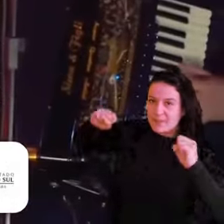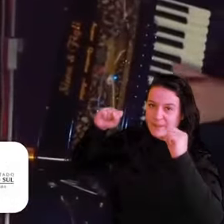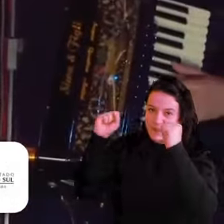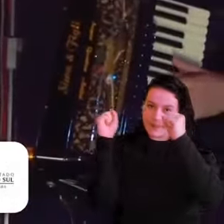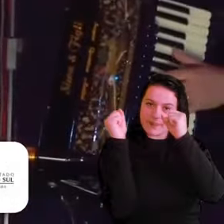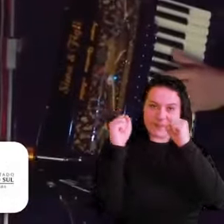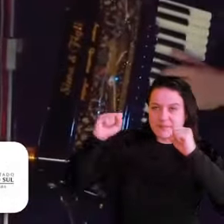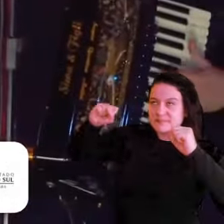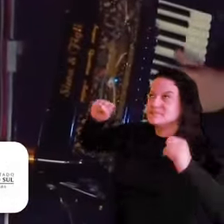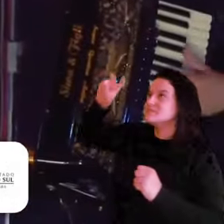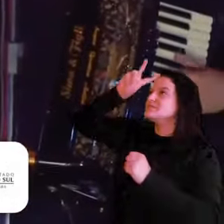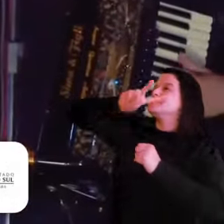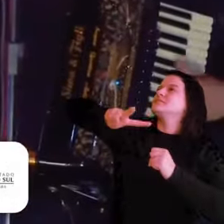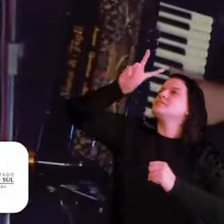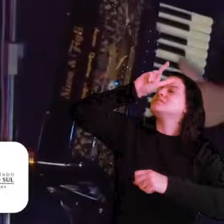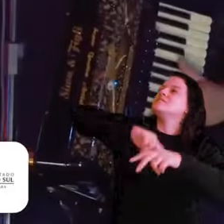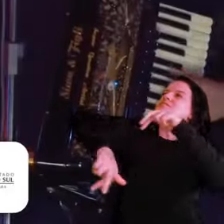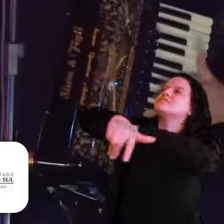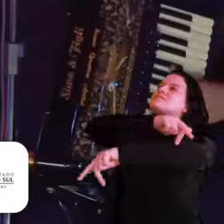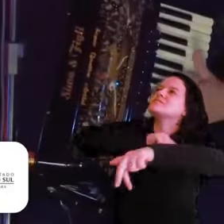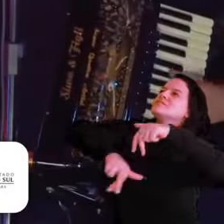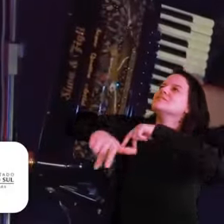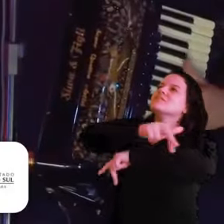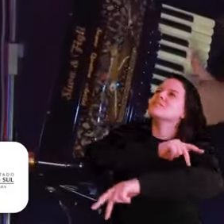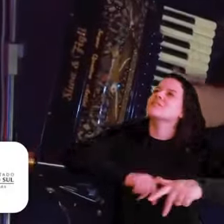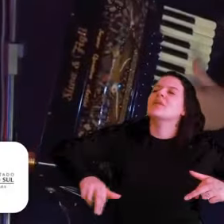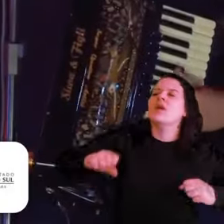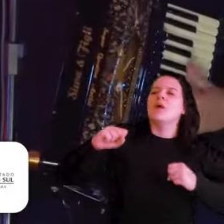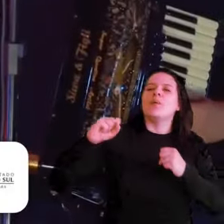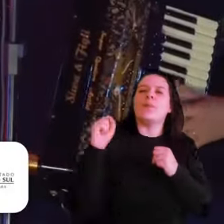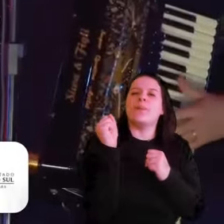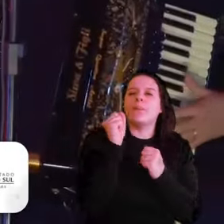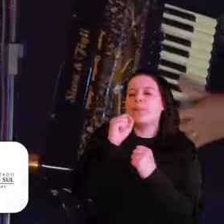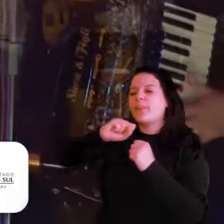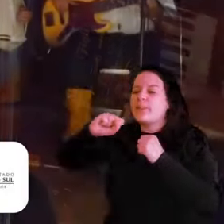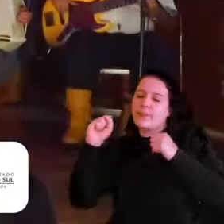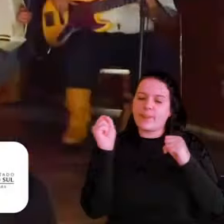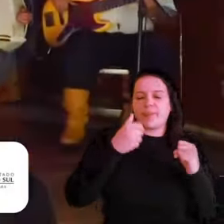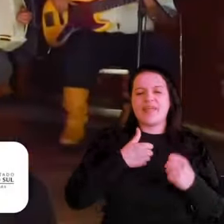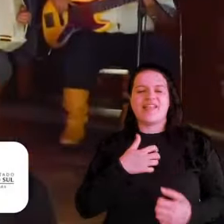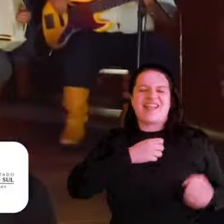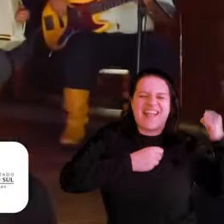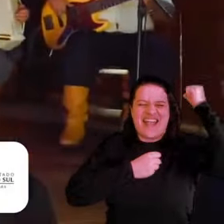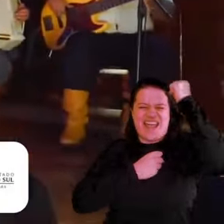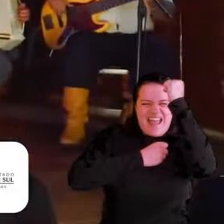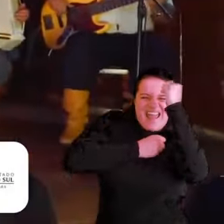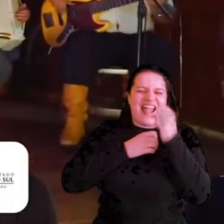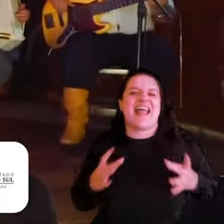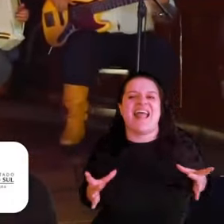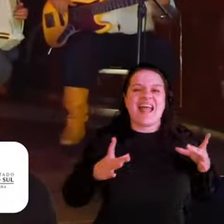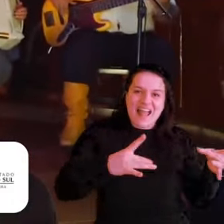o som da gaita galponeira. Faz lembrar do sorongo da tia Nena. E o gaiteiro sapecando uma maneira. E eu